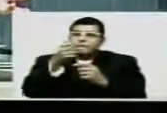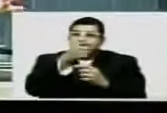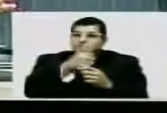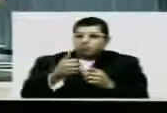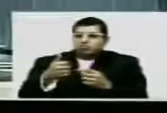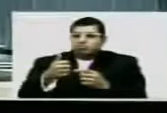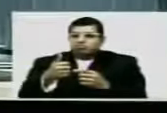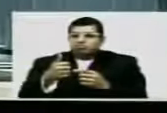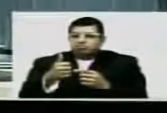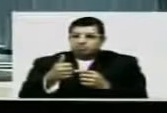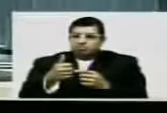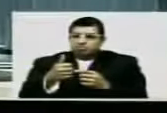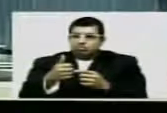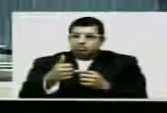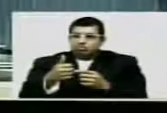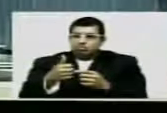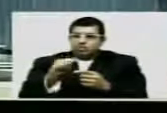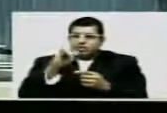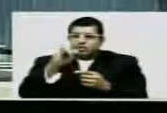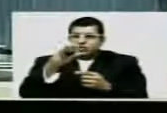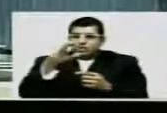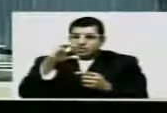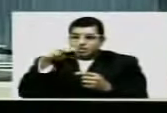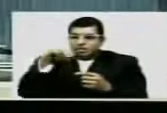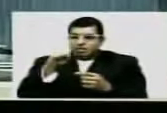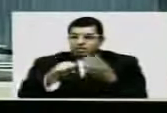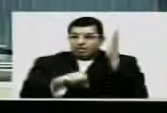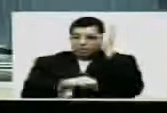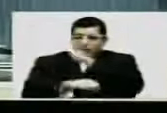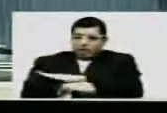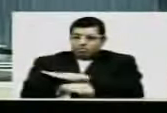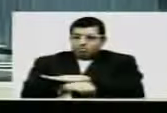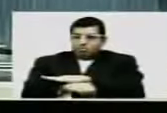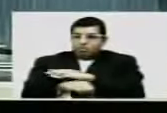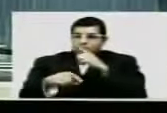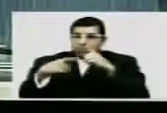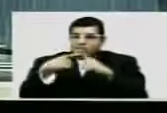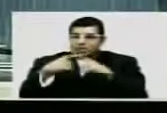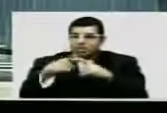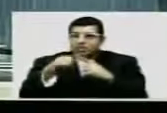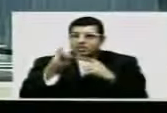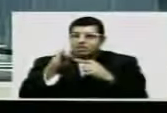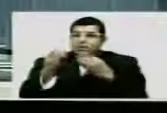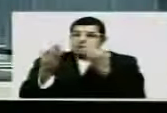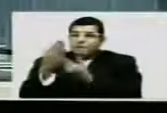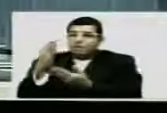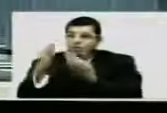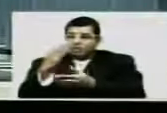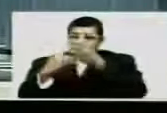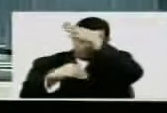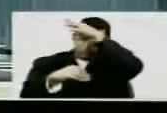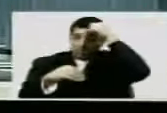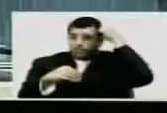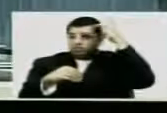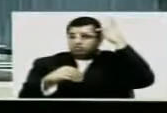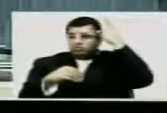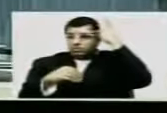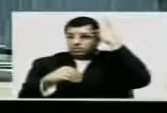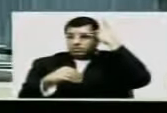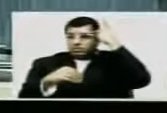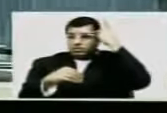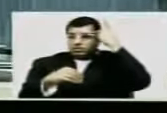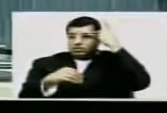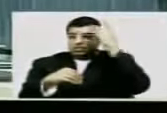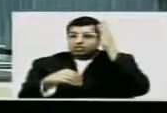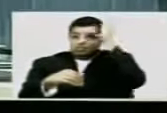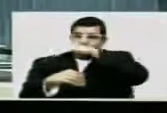povo. O ICMS, pior ainda, porque só perde o Amazonas e São Paulo. E